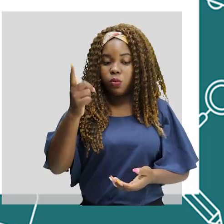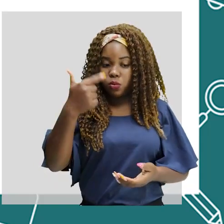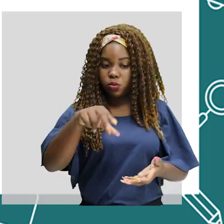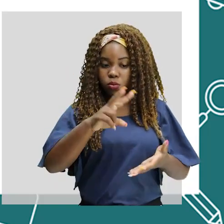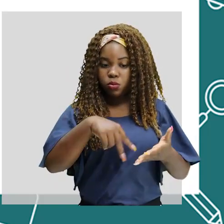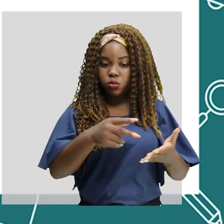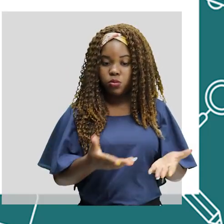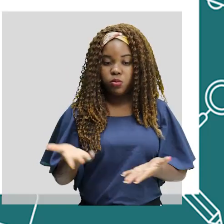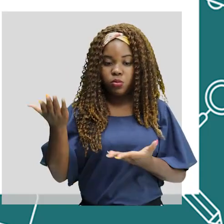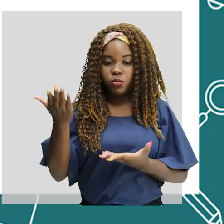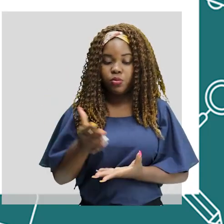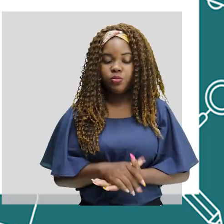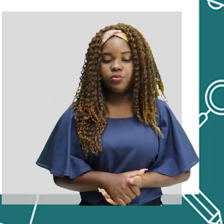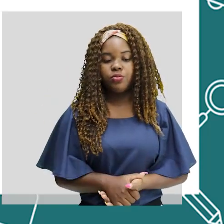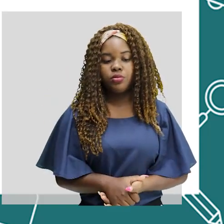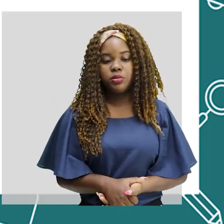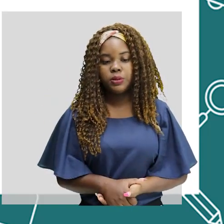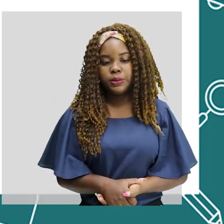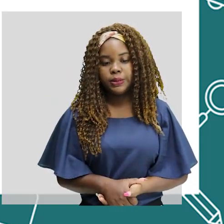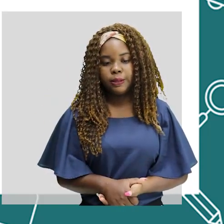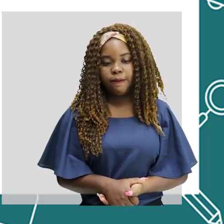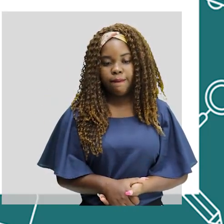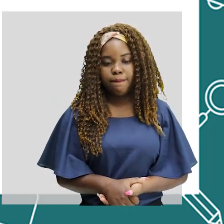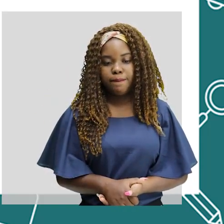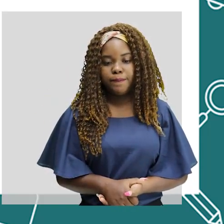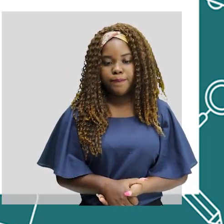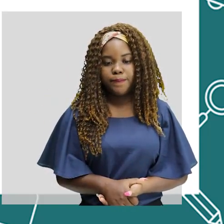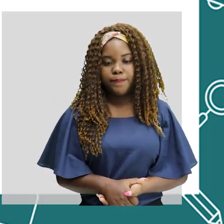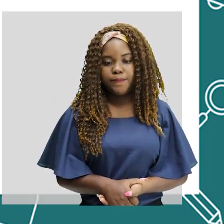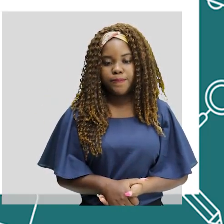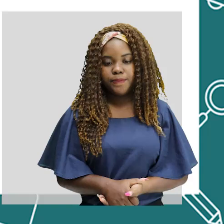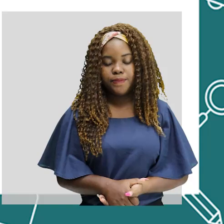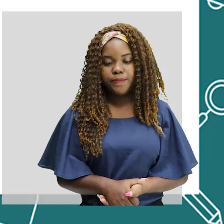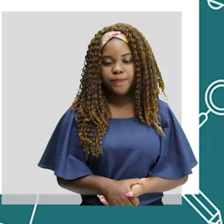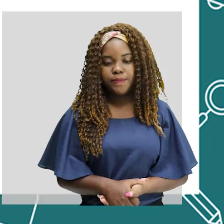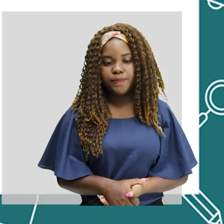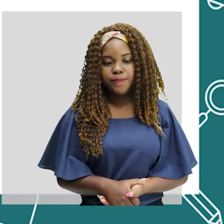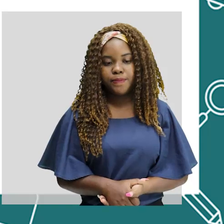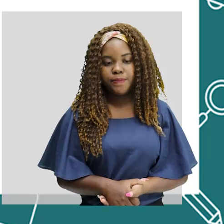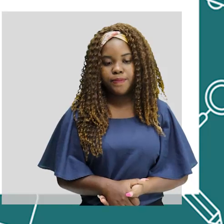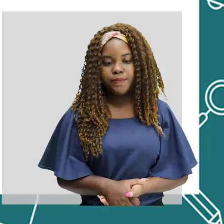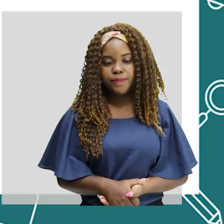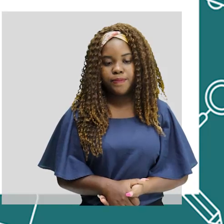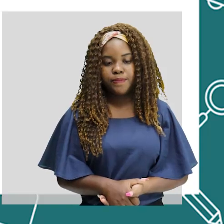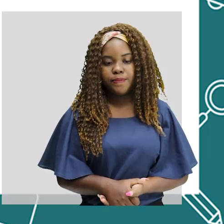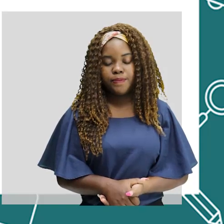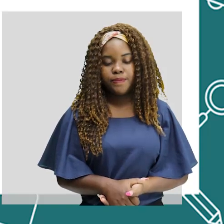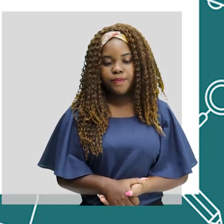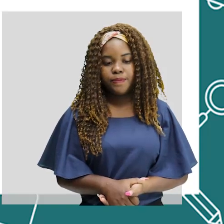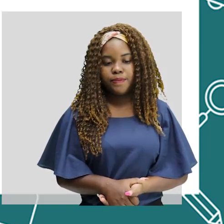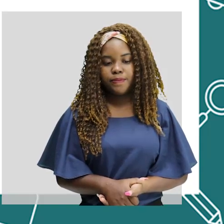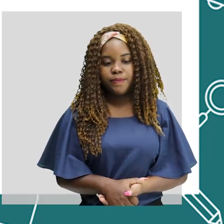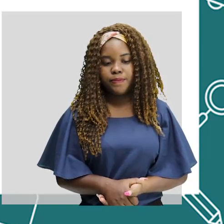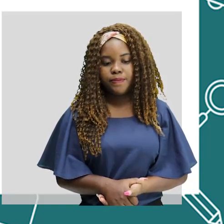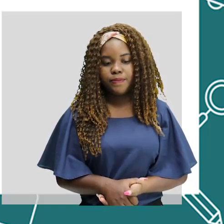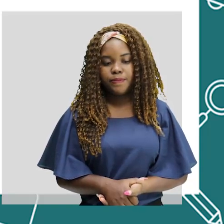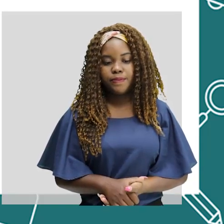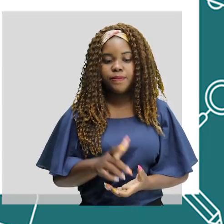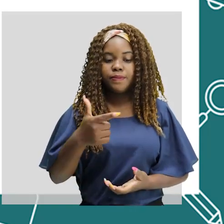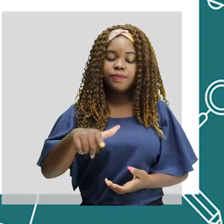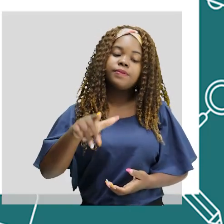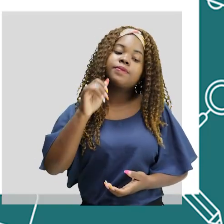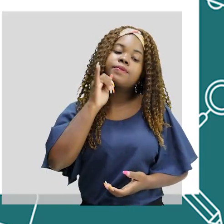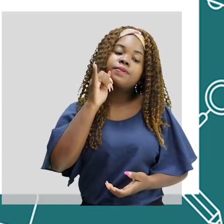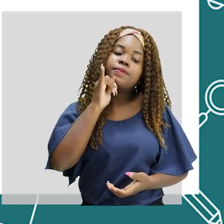Bastante. Pode significar suficiente ou no pouco, tá? Então, tardou bastante